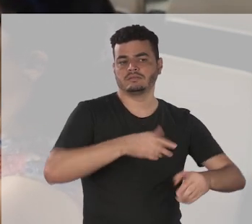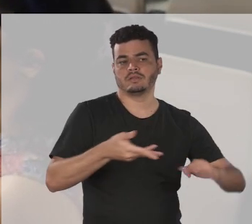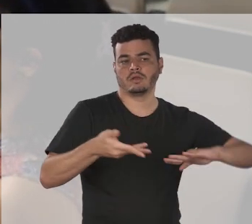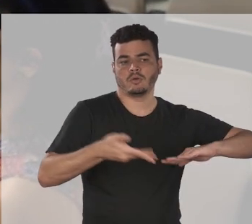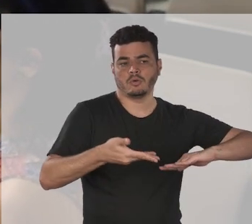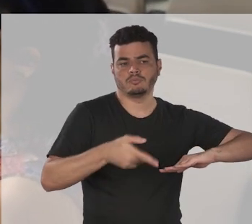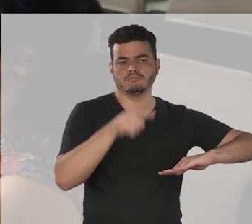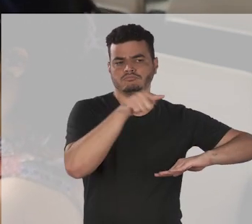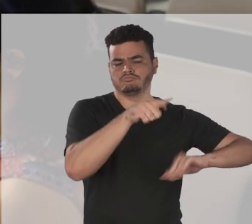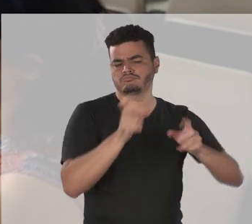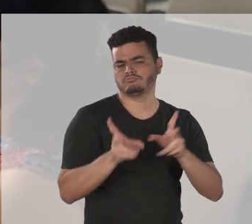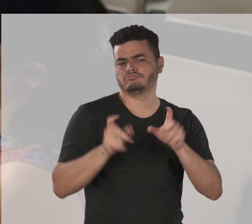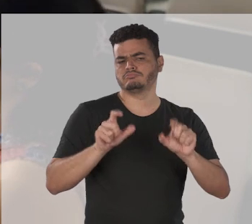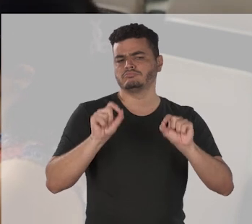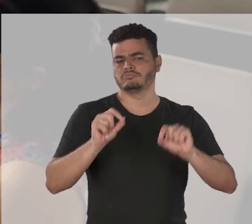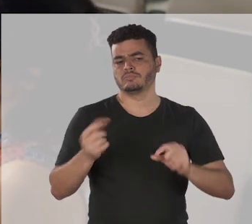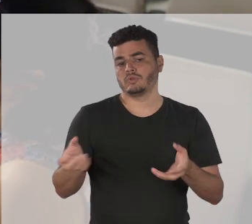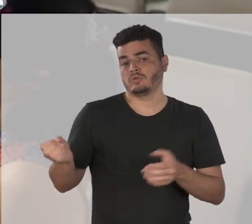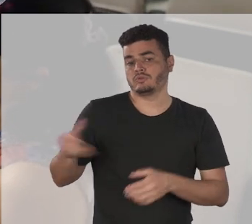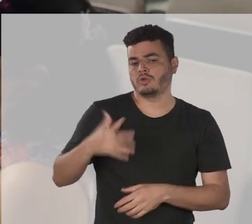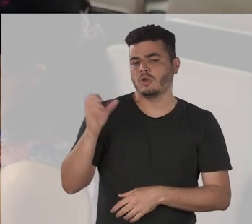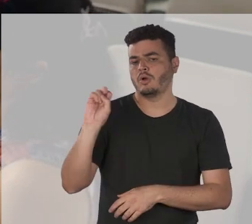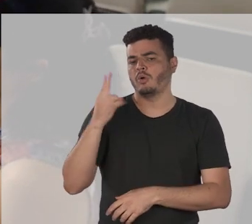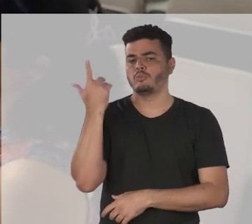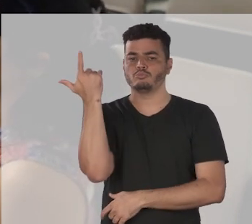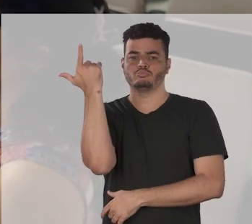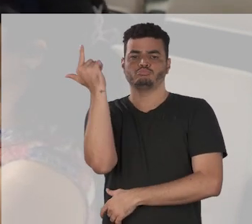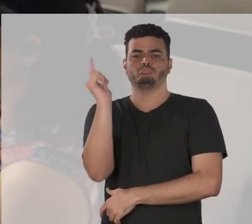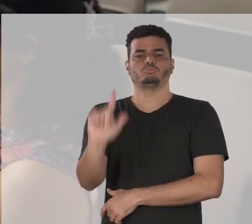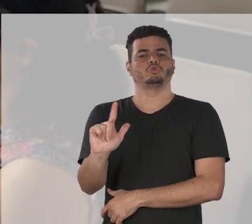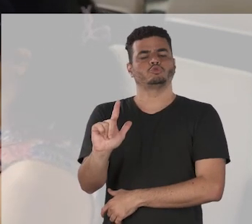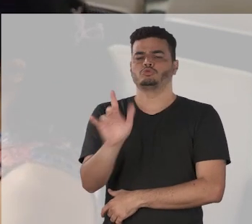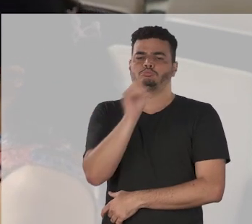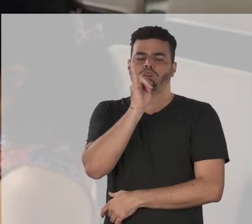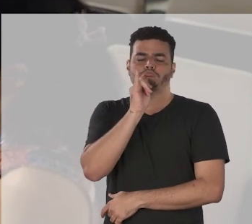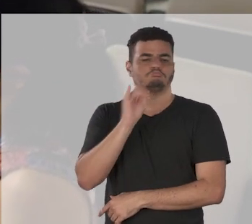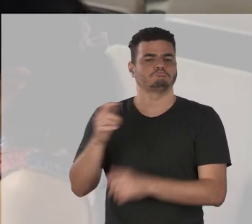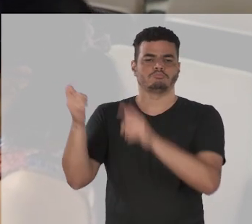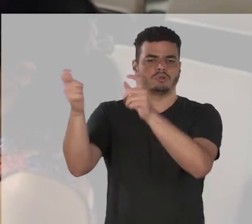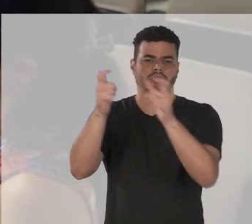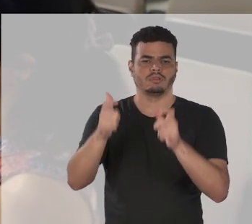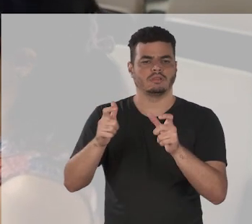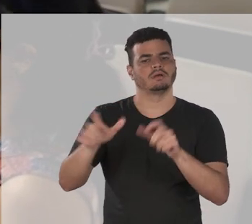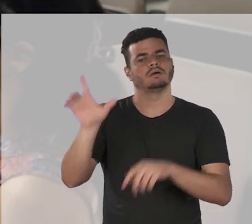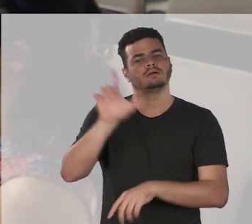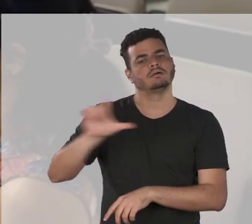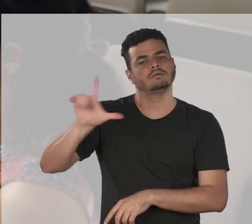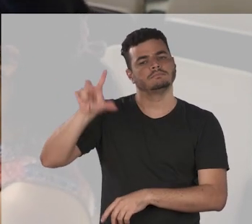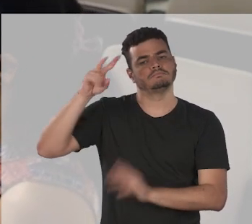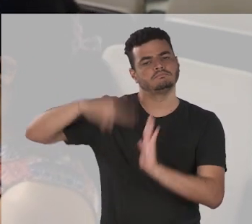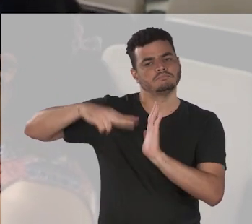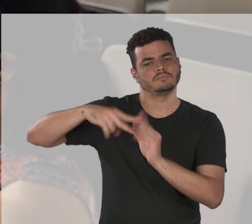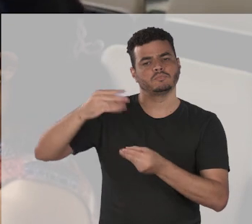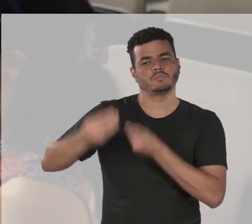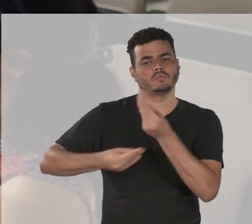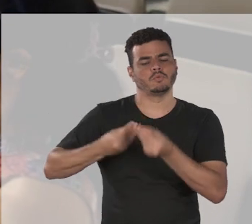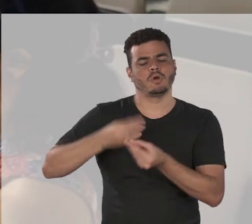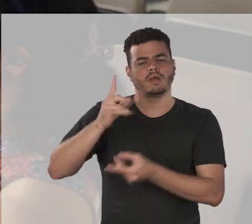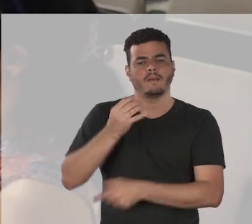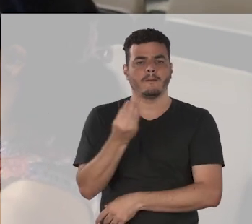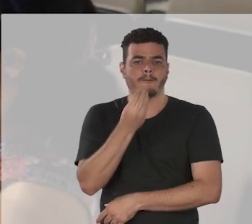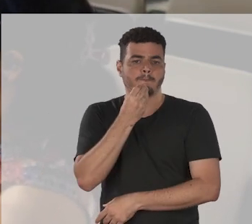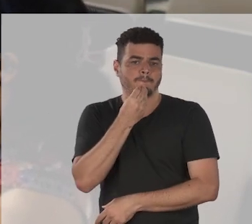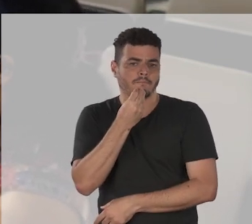observa esses novos ou outros, que não são tão novos assim, esses outros espaços de leitura literária como uma oportunidade